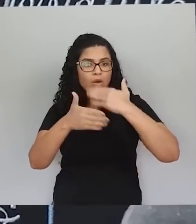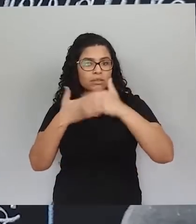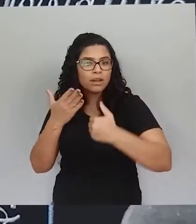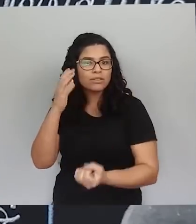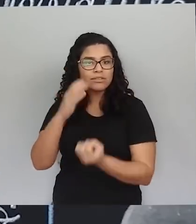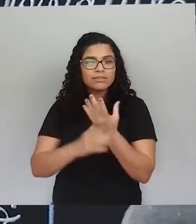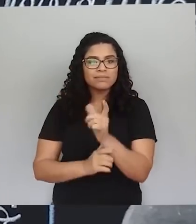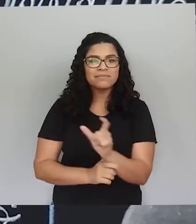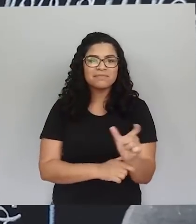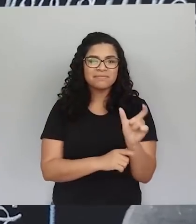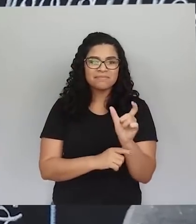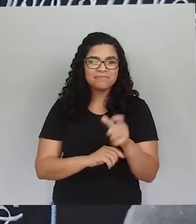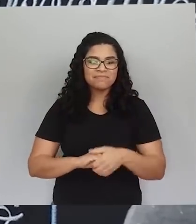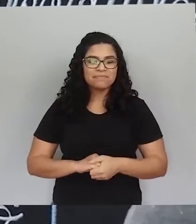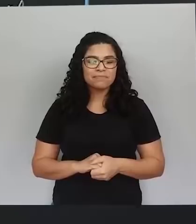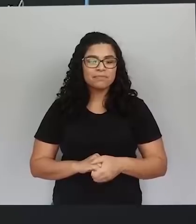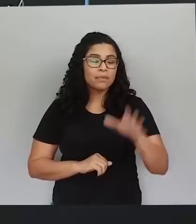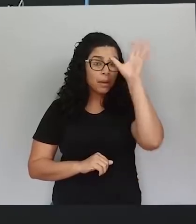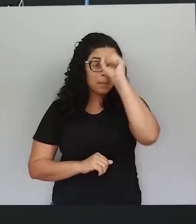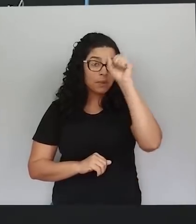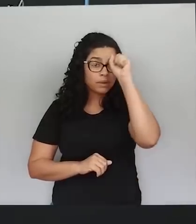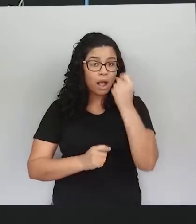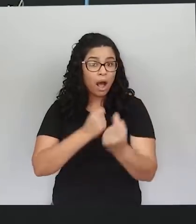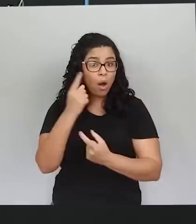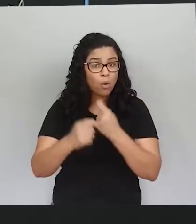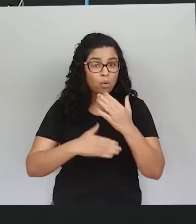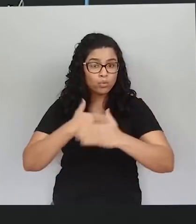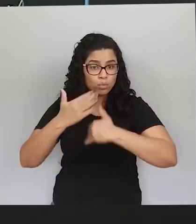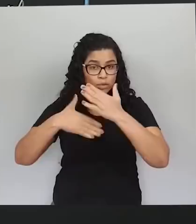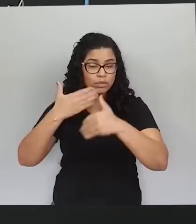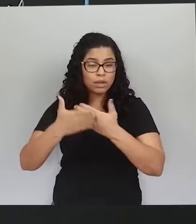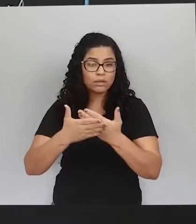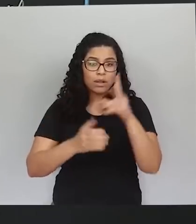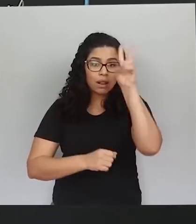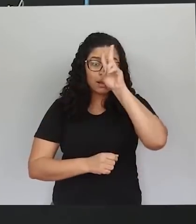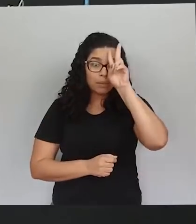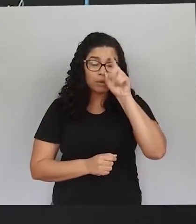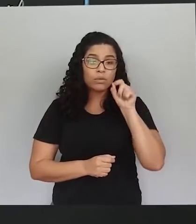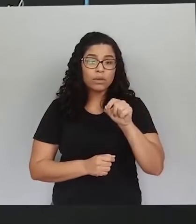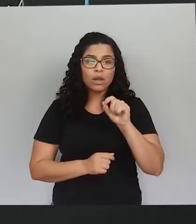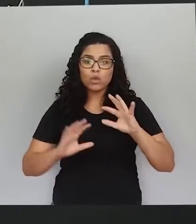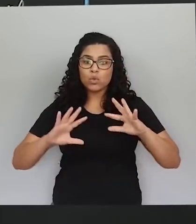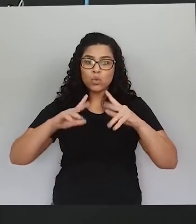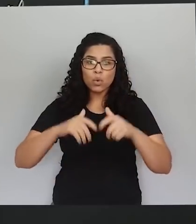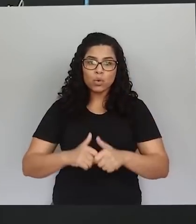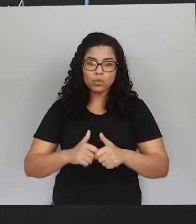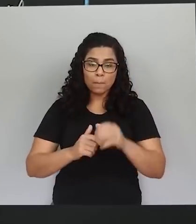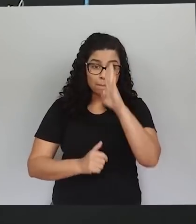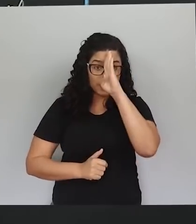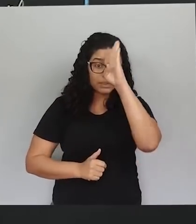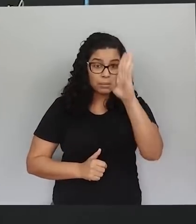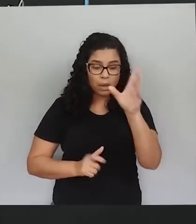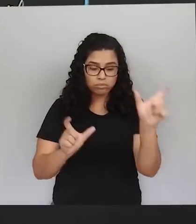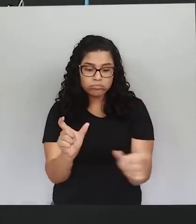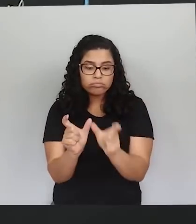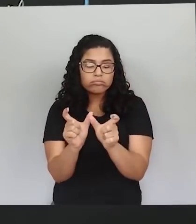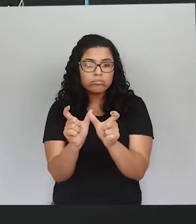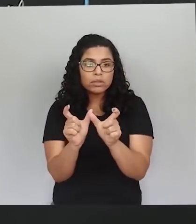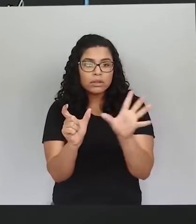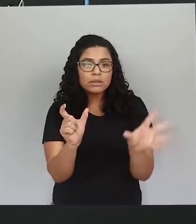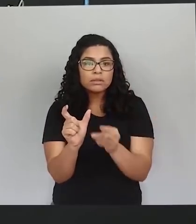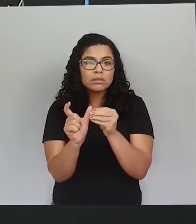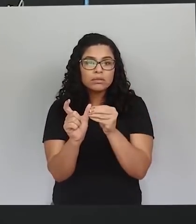Dorina morreu, mas eles deram continuação. Eu aprendi a fazer massagem. E novamente